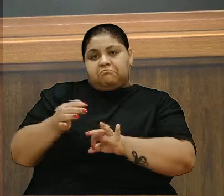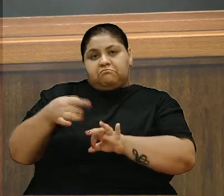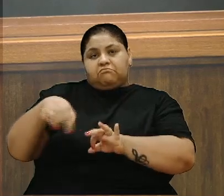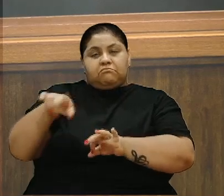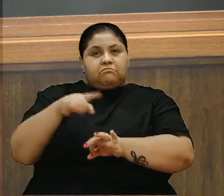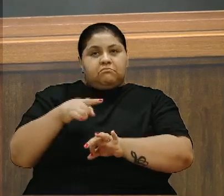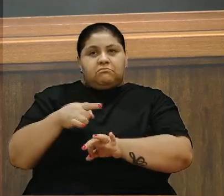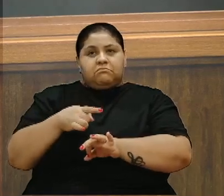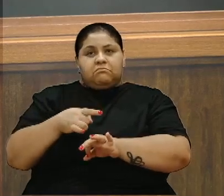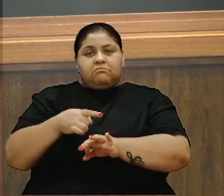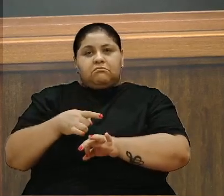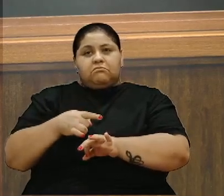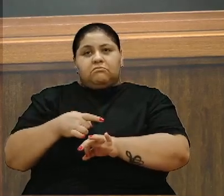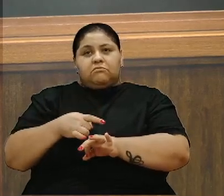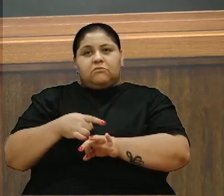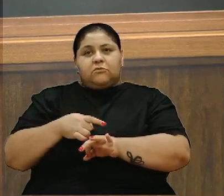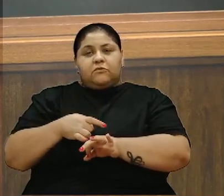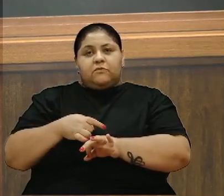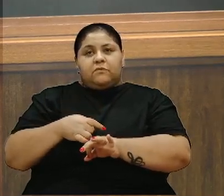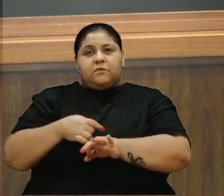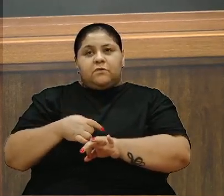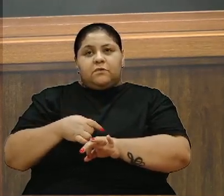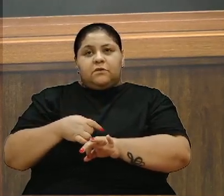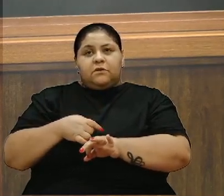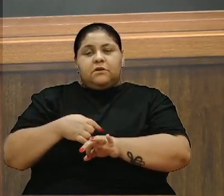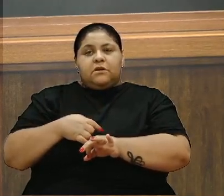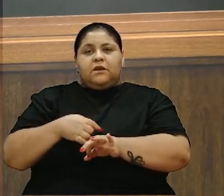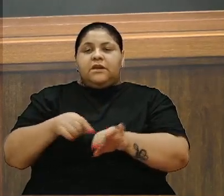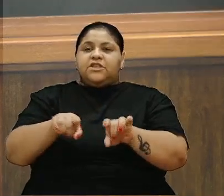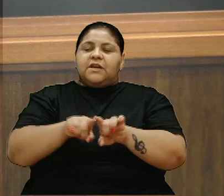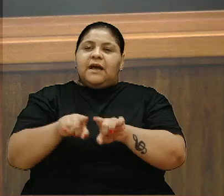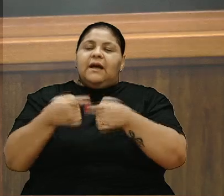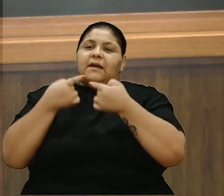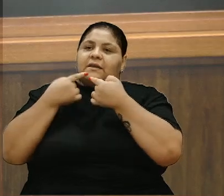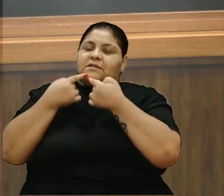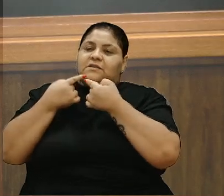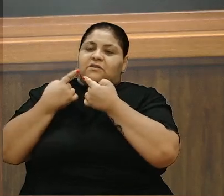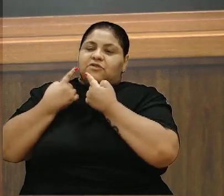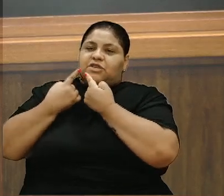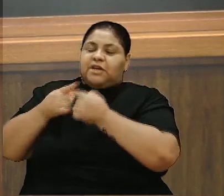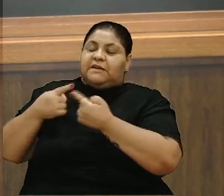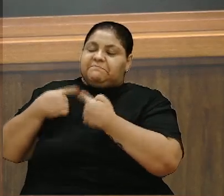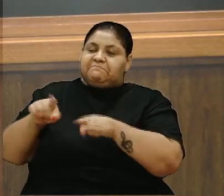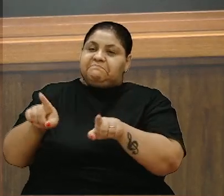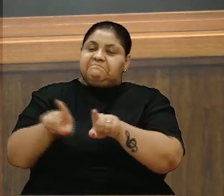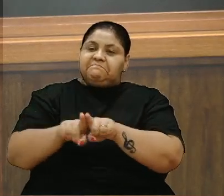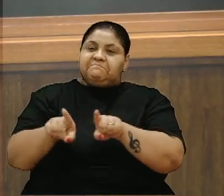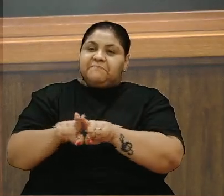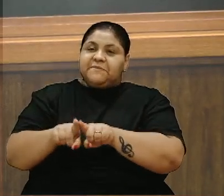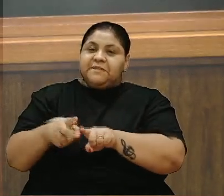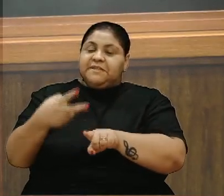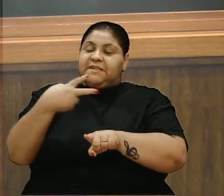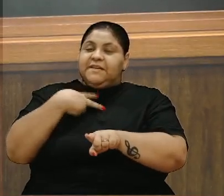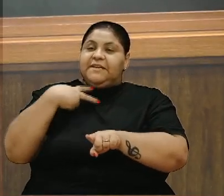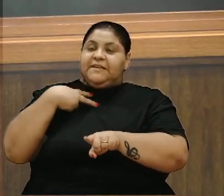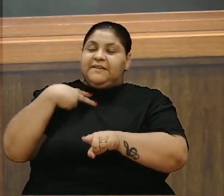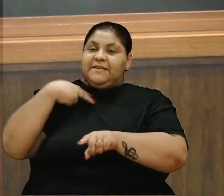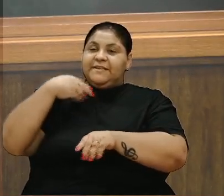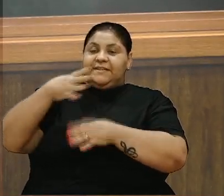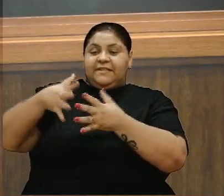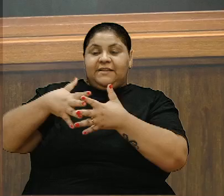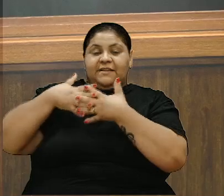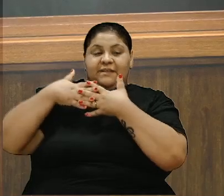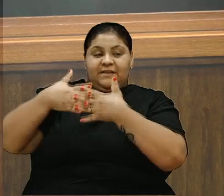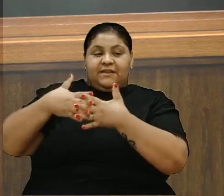vamos condenar quem vem a ajudar. Agora, é diferente de confundir as coisas, porque isso é